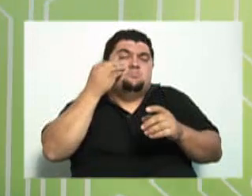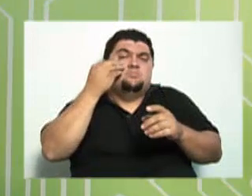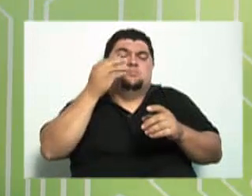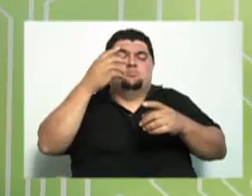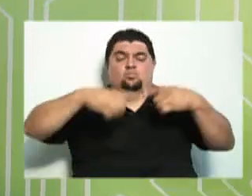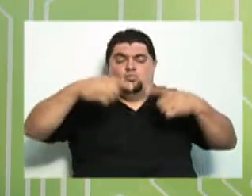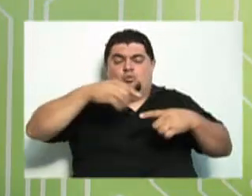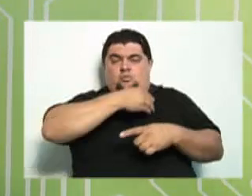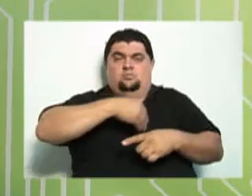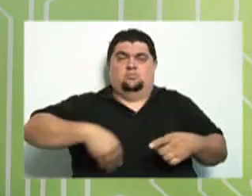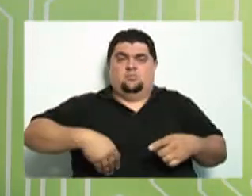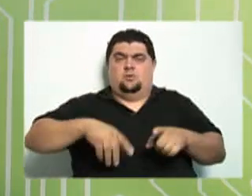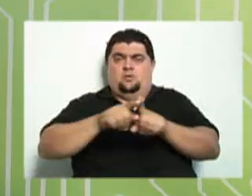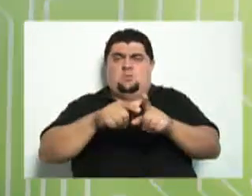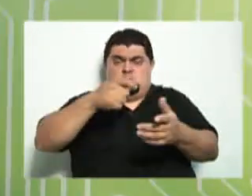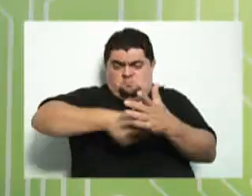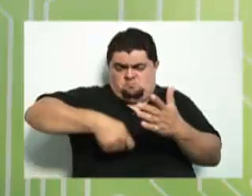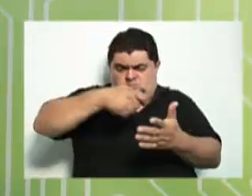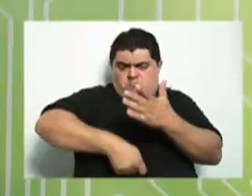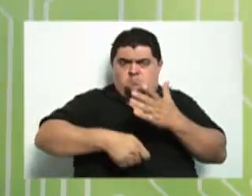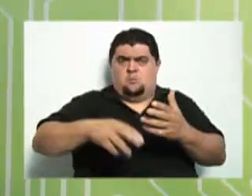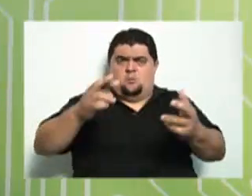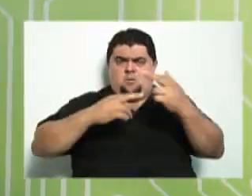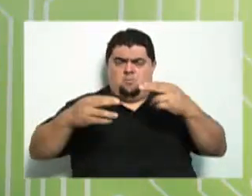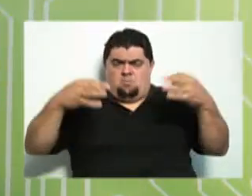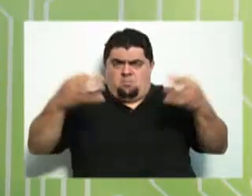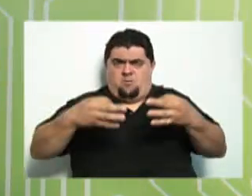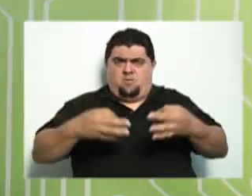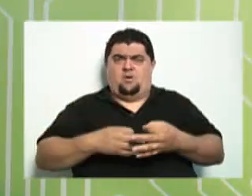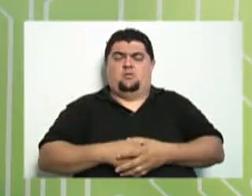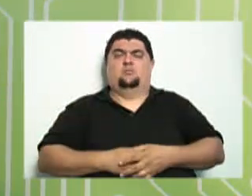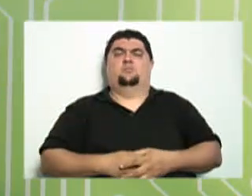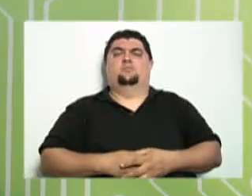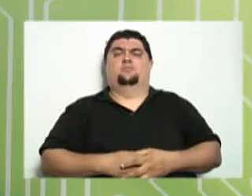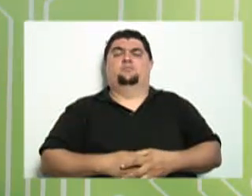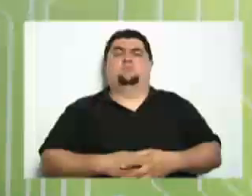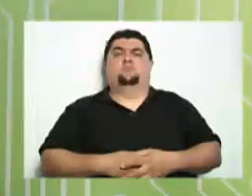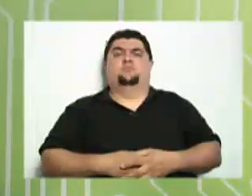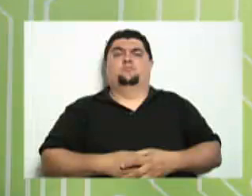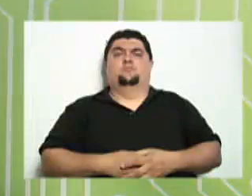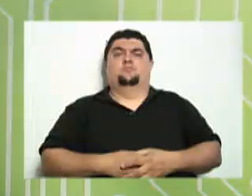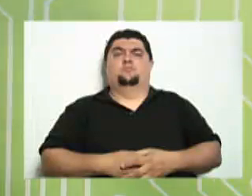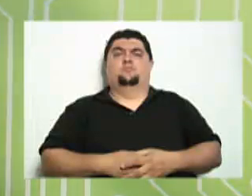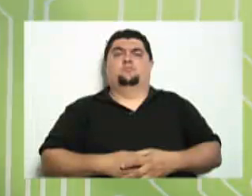públicas e exigir soluções que vão melhorar a qualidade de vida da população.